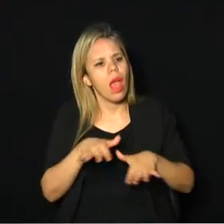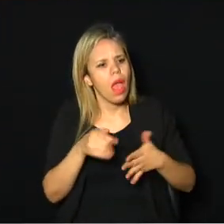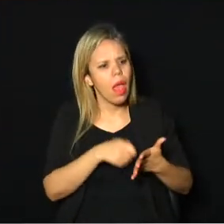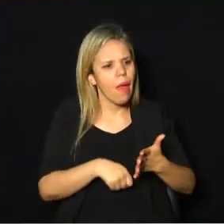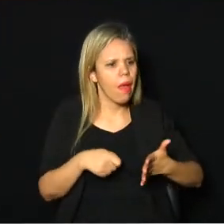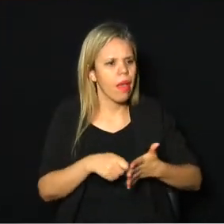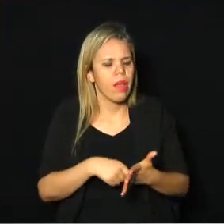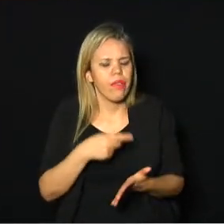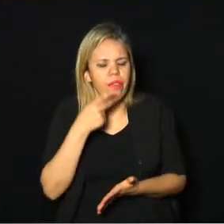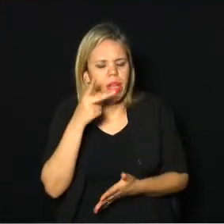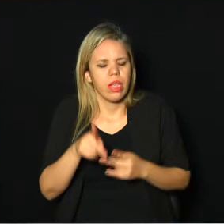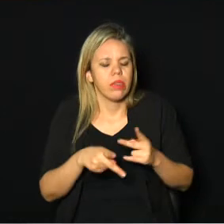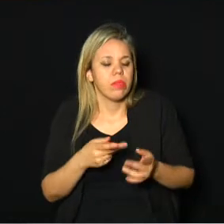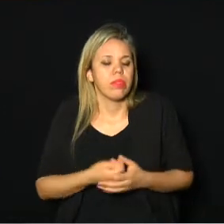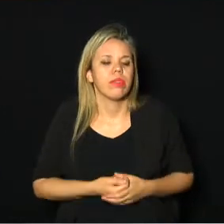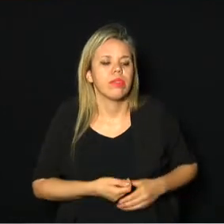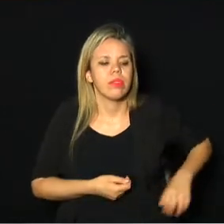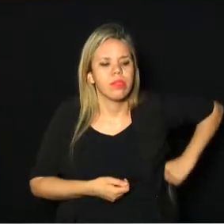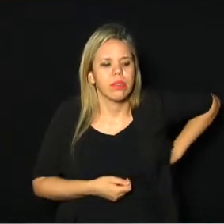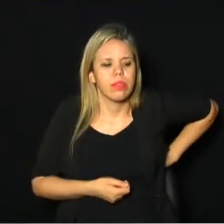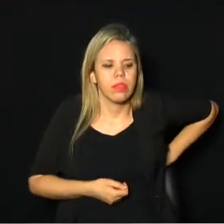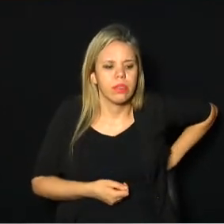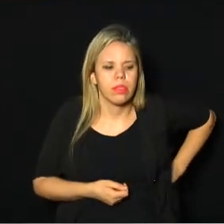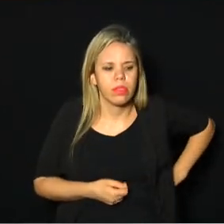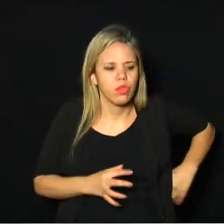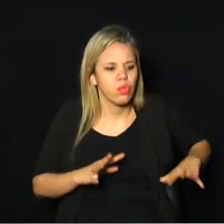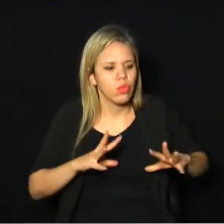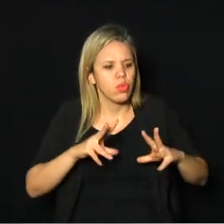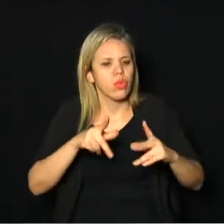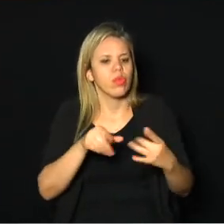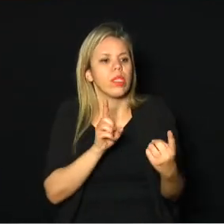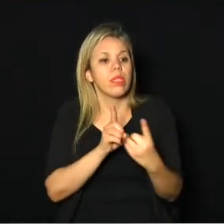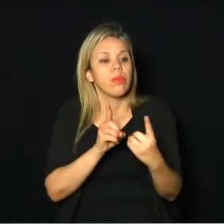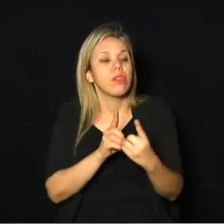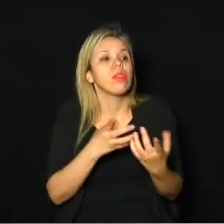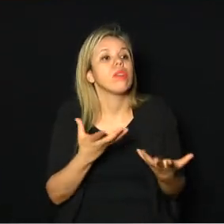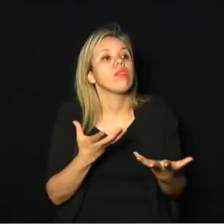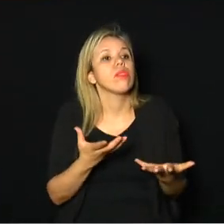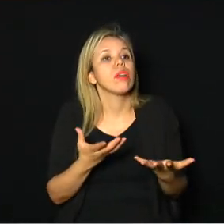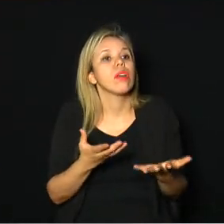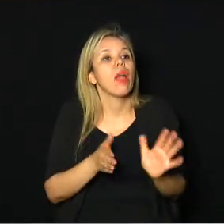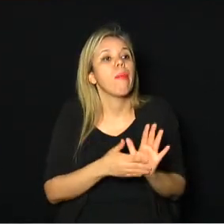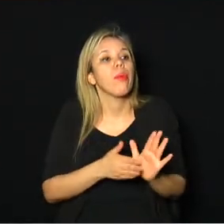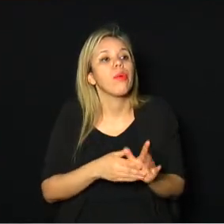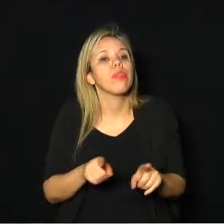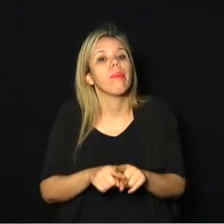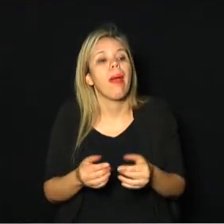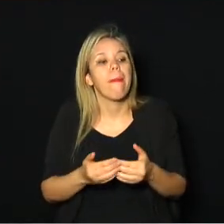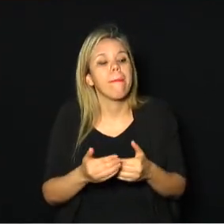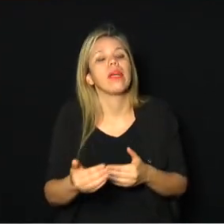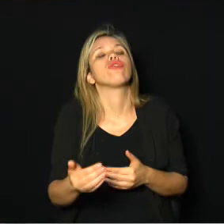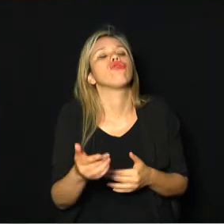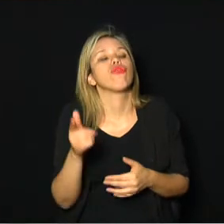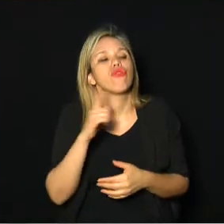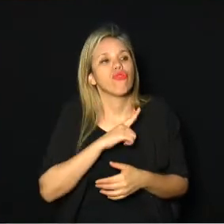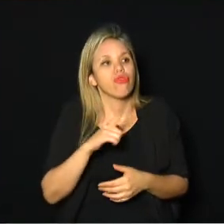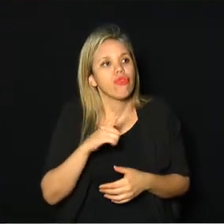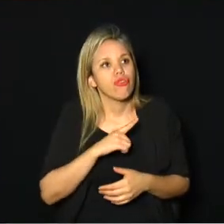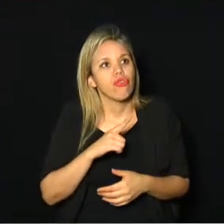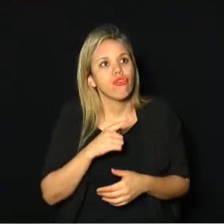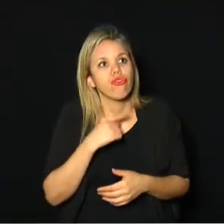o que os serviços têm a dizer, e que a gente possa, a partir daí, também tomar e tirar